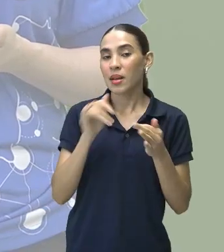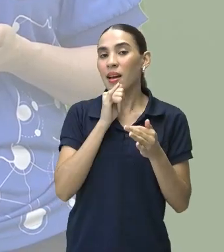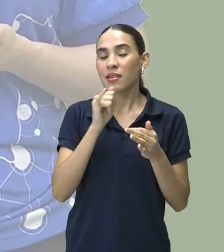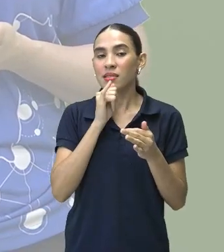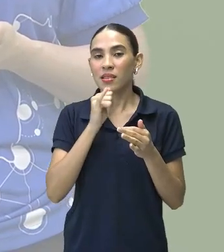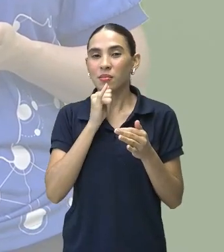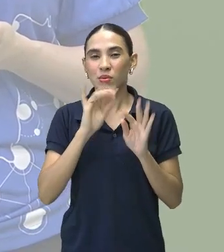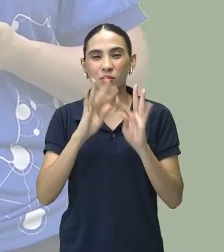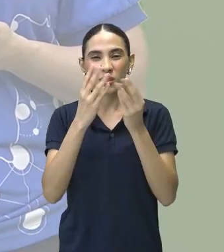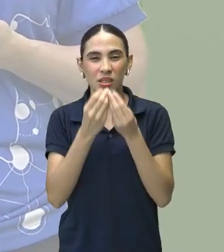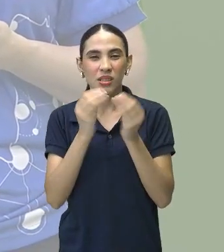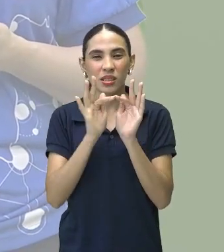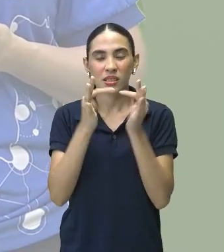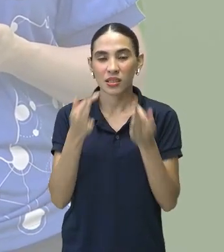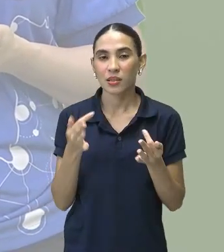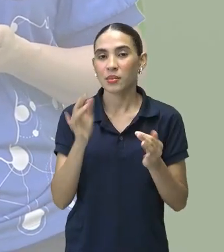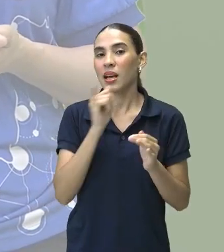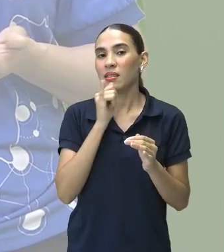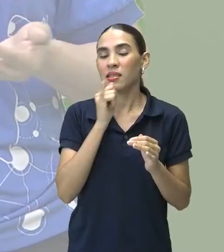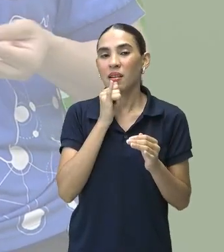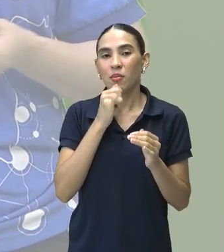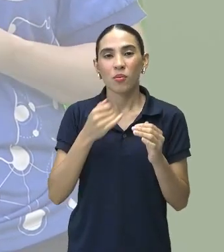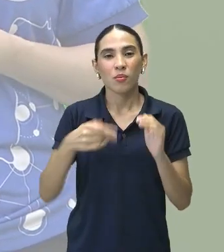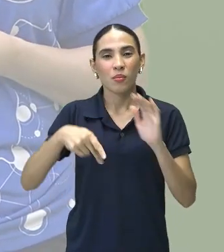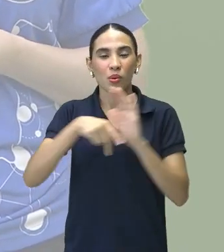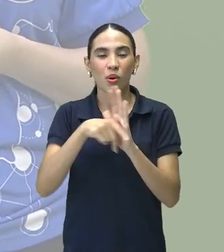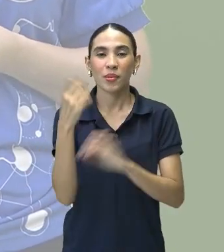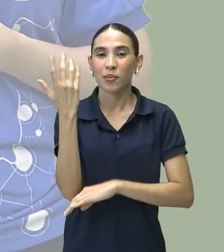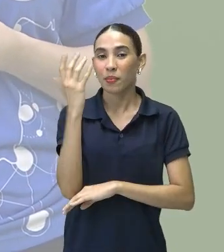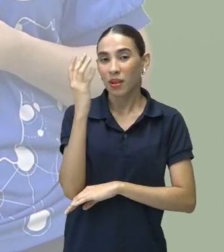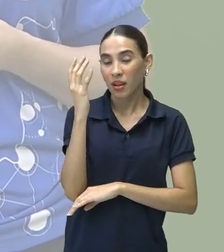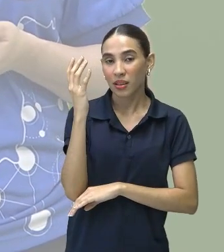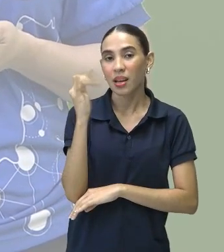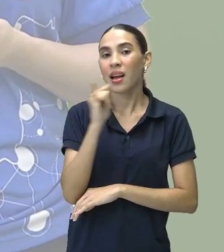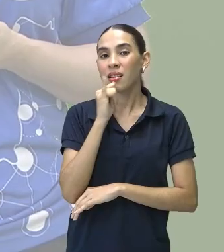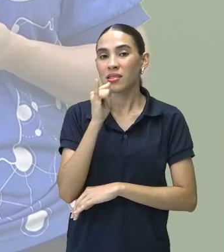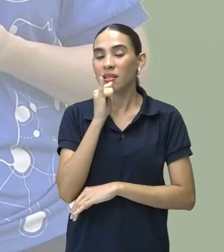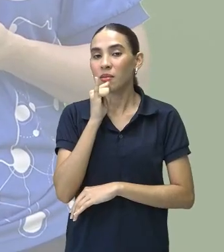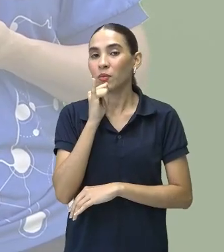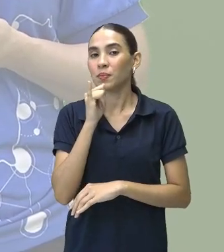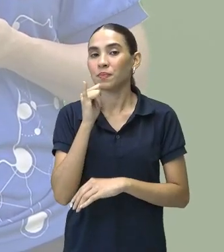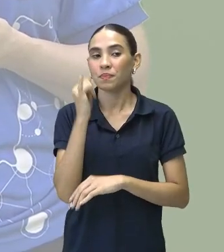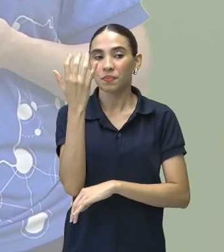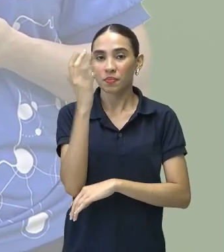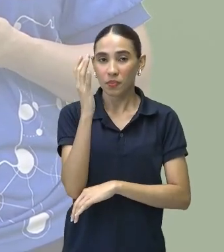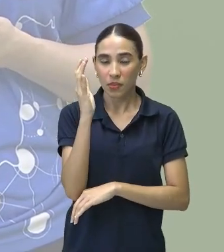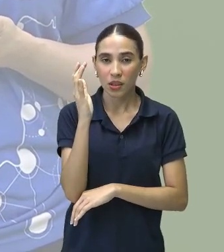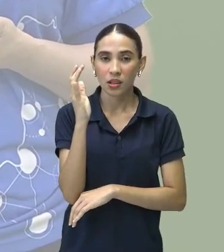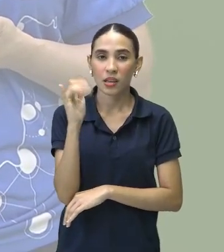substratos, né, tirados diretamente de plantas, por exemplo, né, plantas